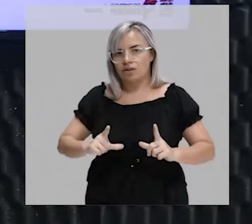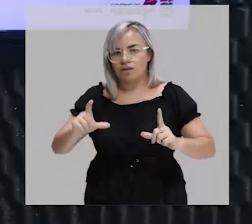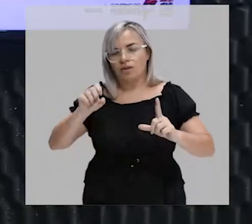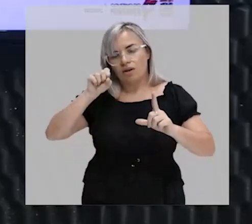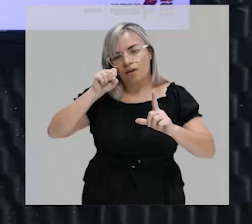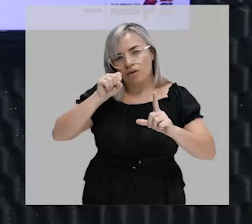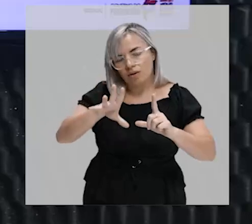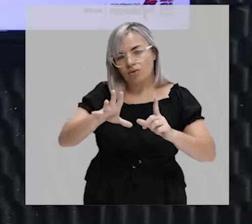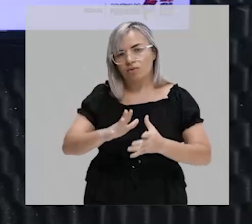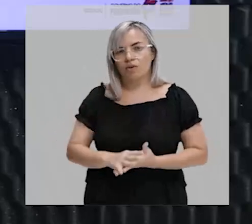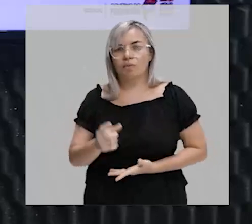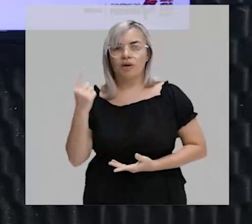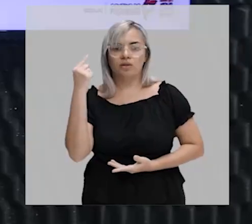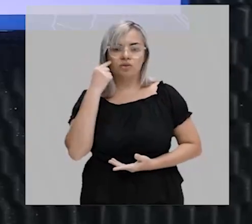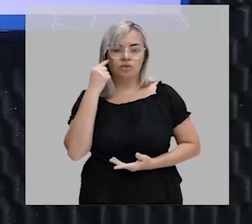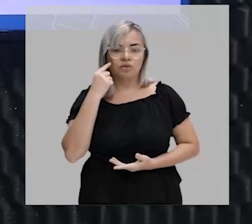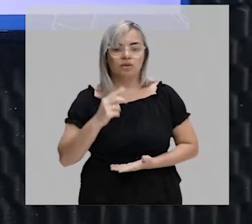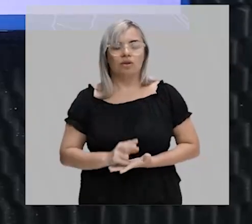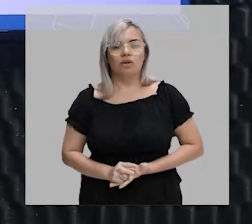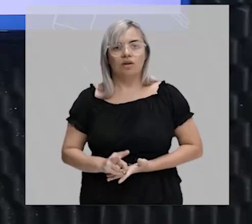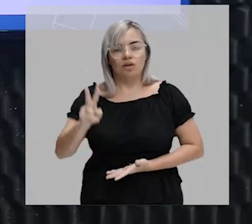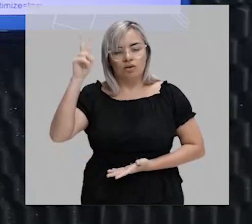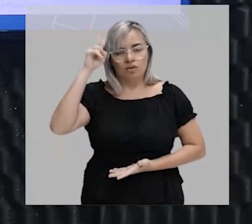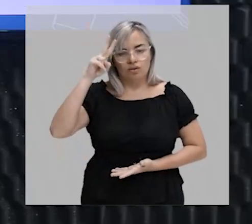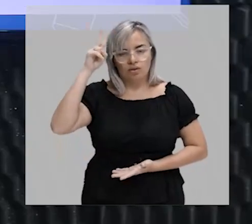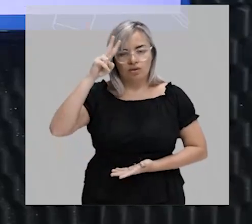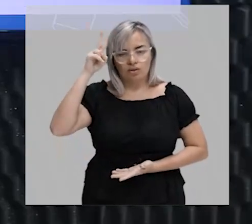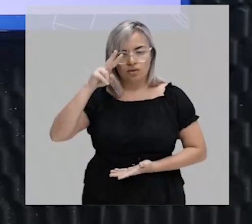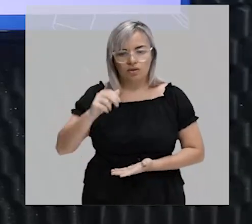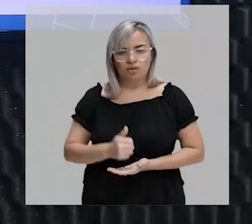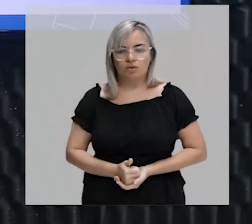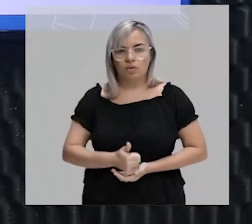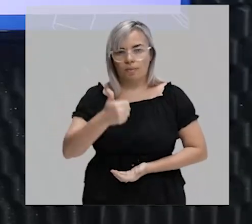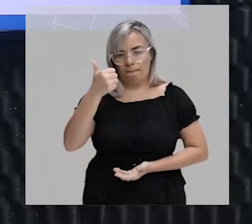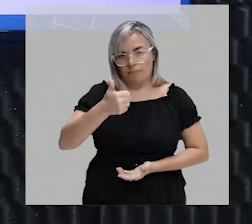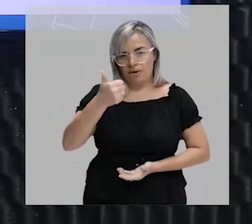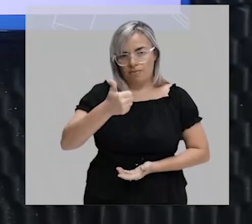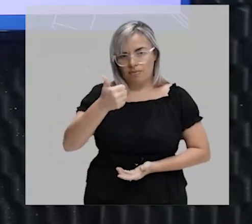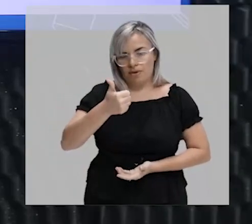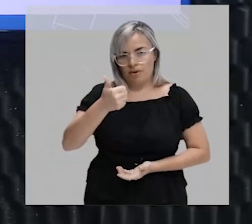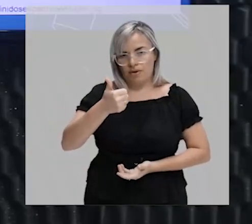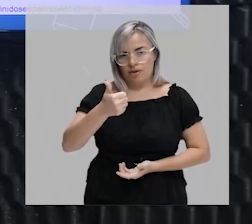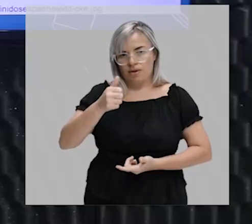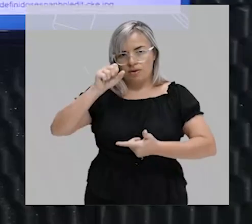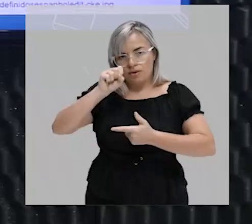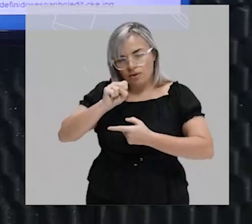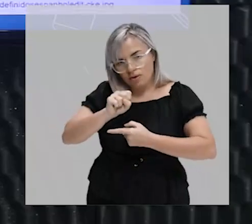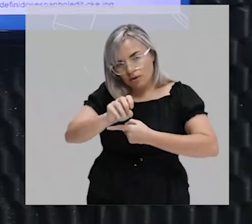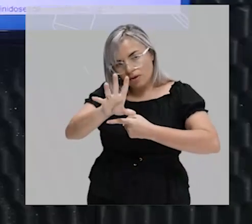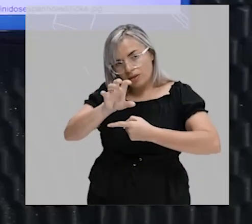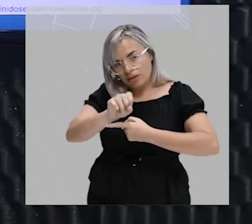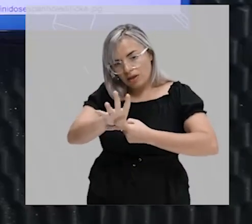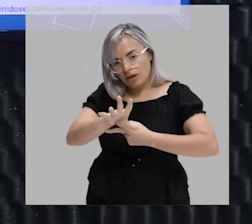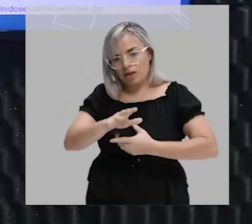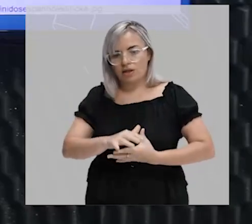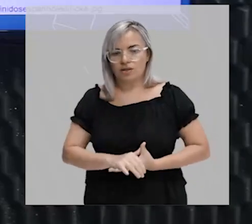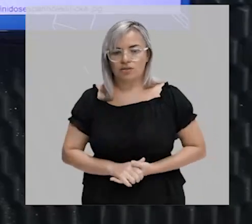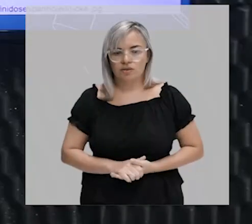gente tirar uma dúvida. Lembra quando eu falei aquele primeiro slide, tá? Aqui,